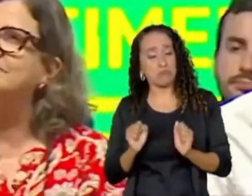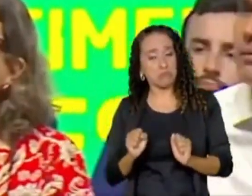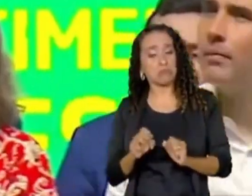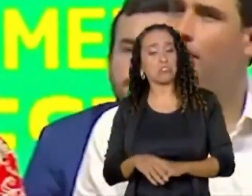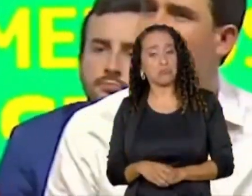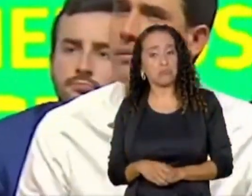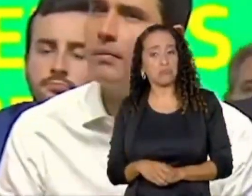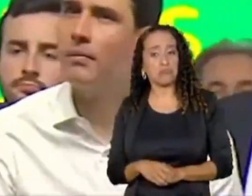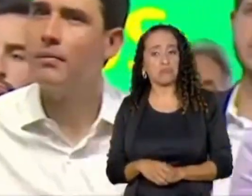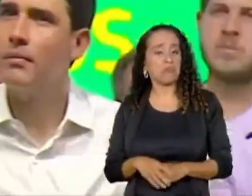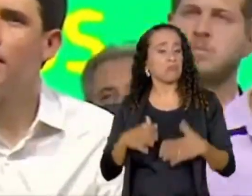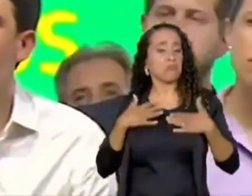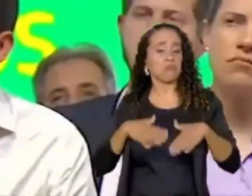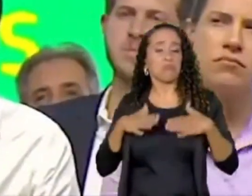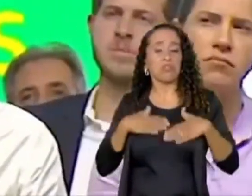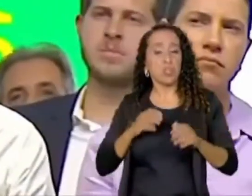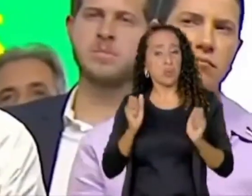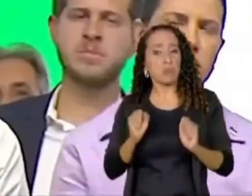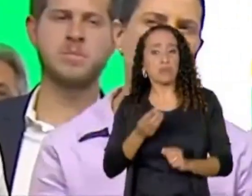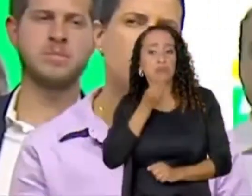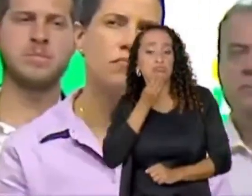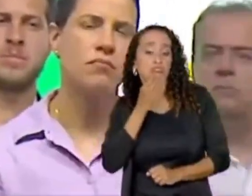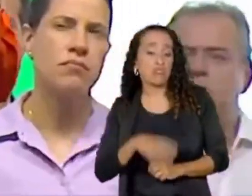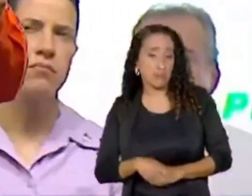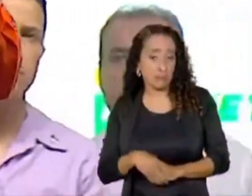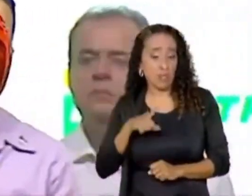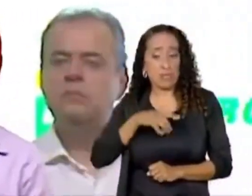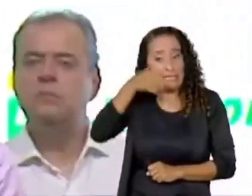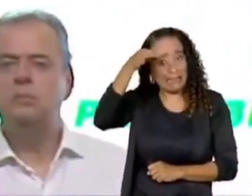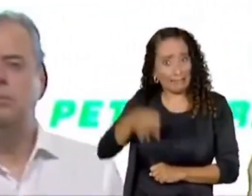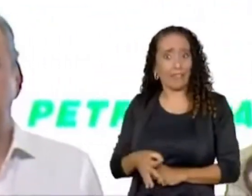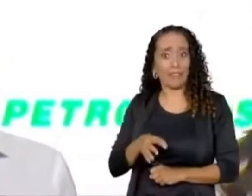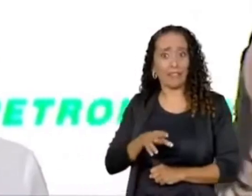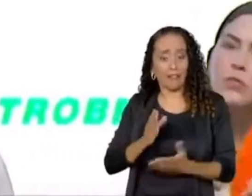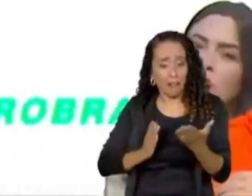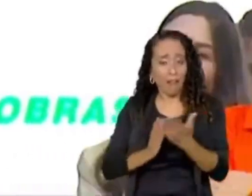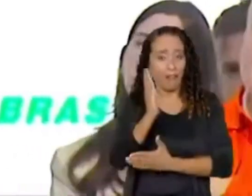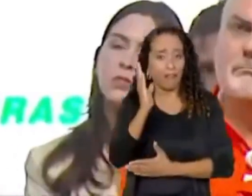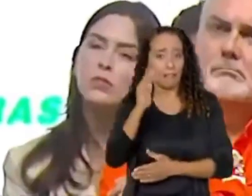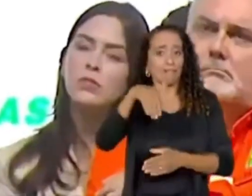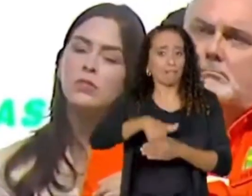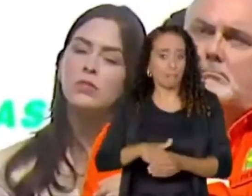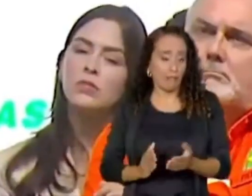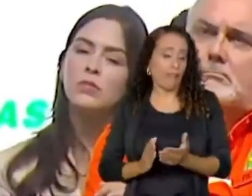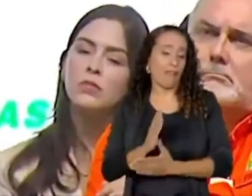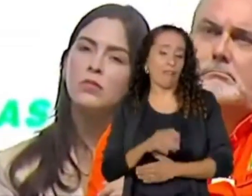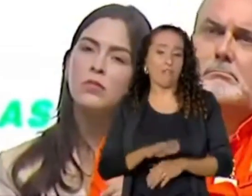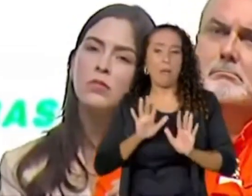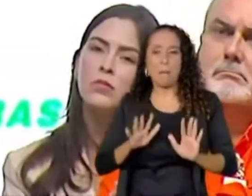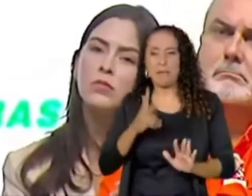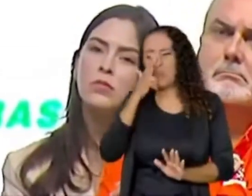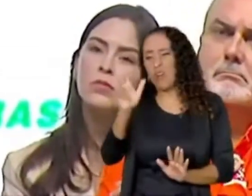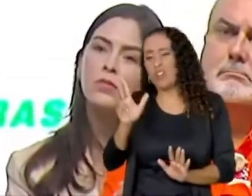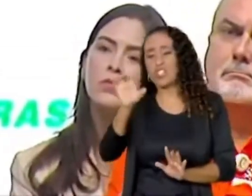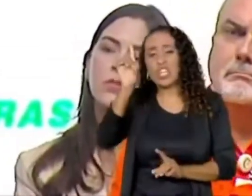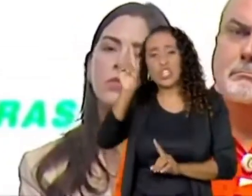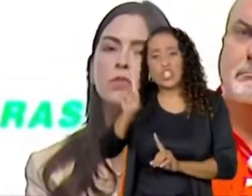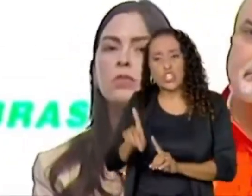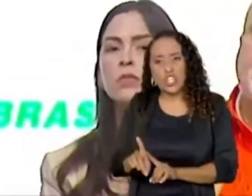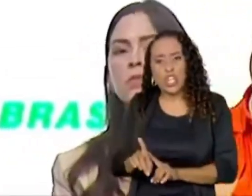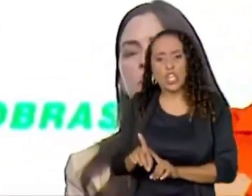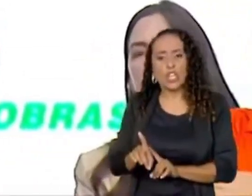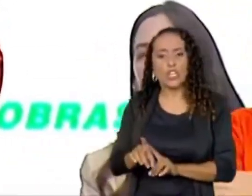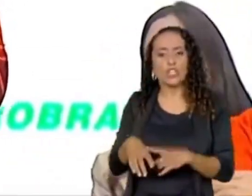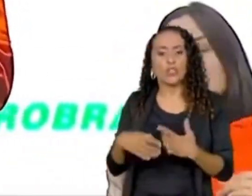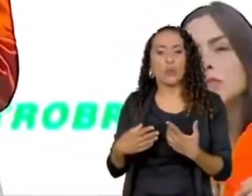Poderia tranquilamente, e eu tenho certeza que seria eleito. Mas eu achava que era um direito da companheira